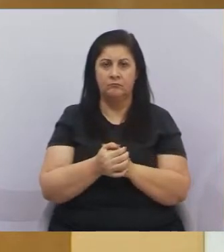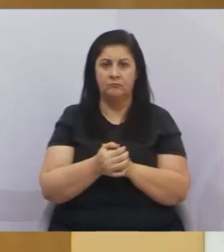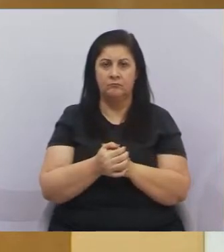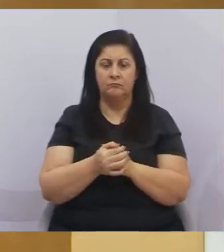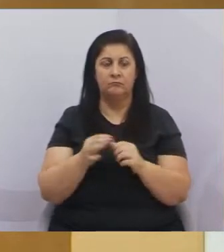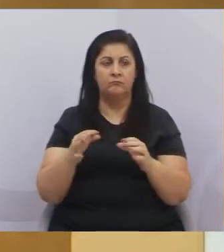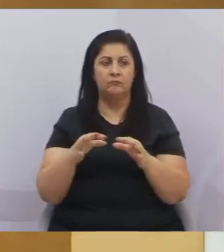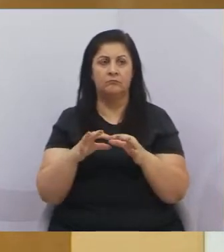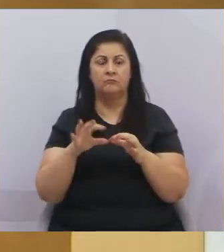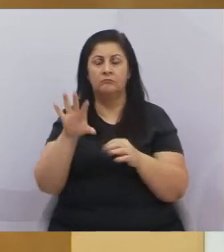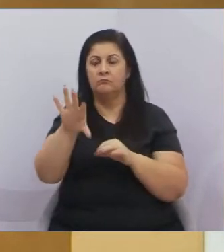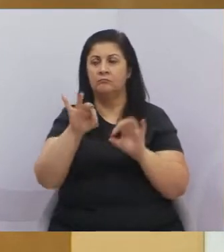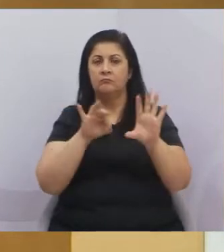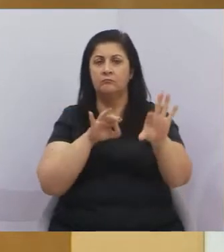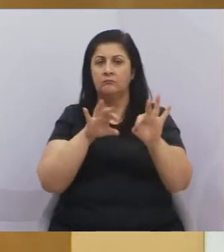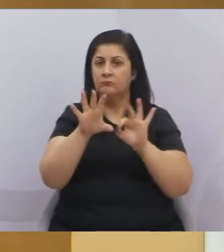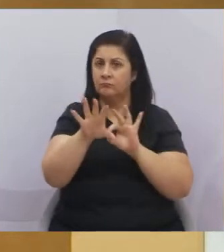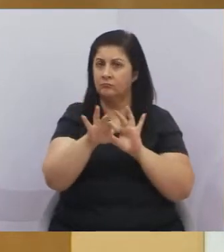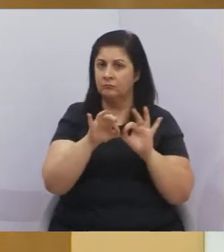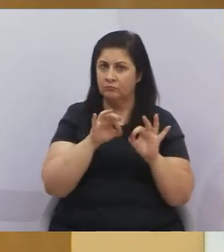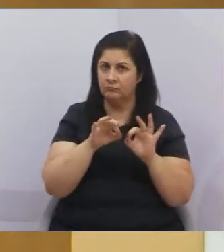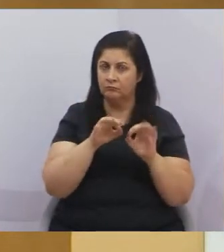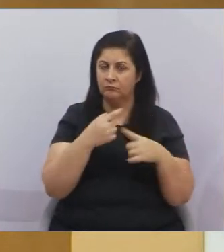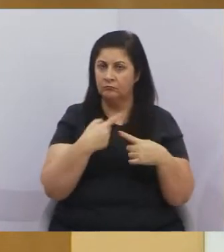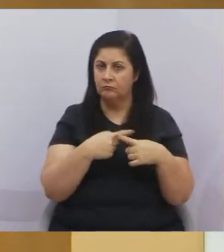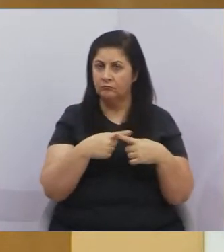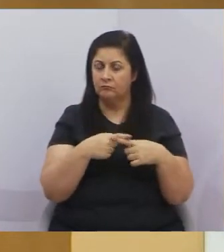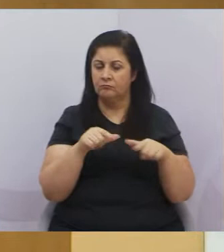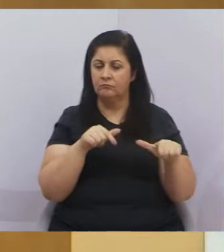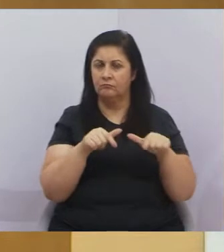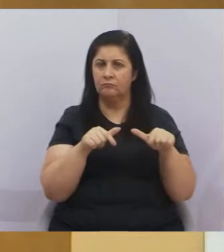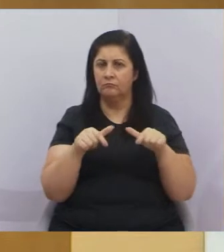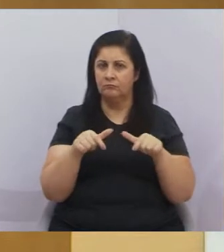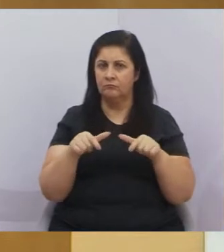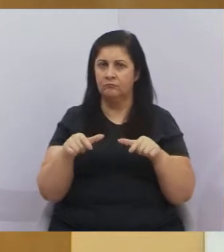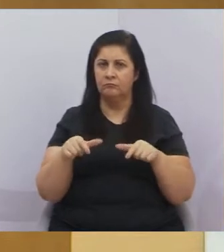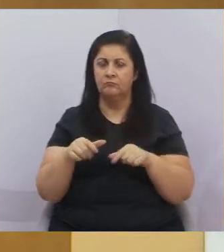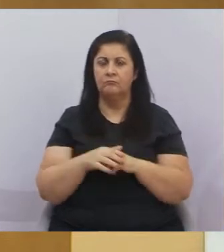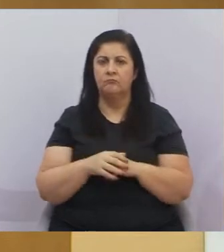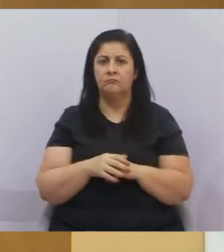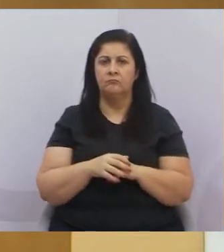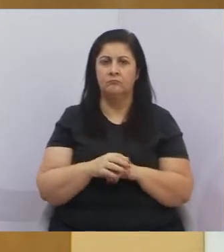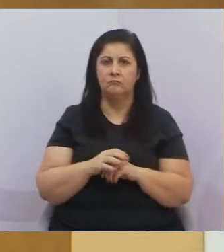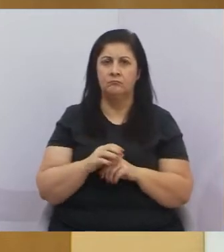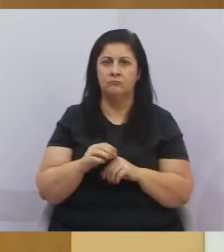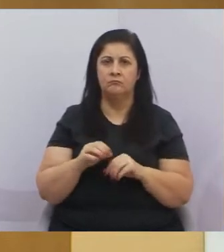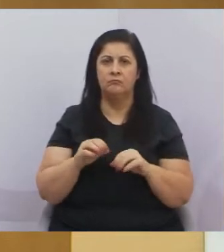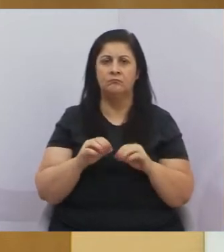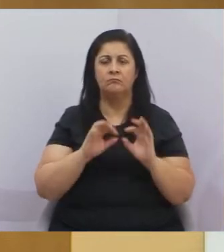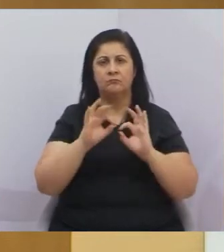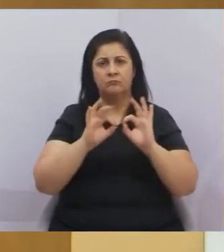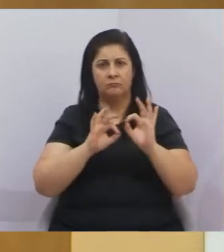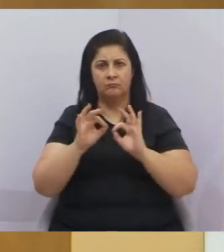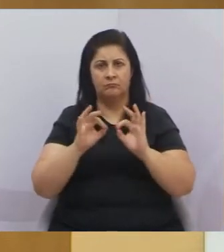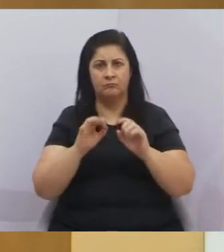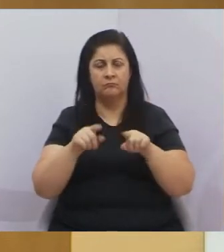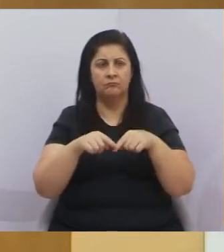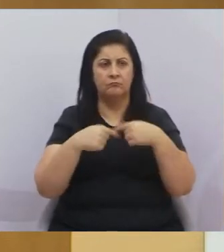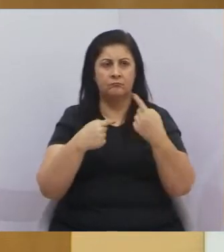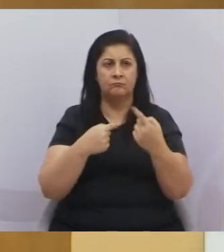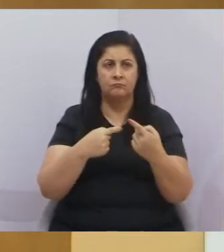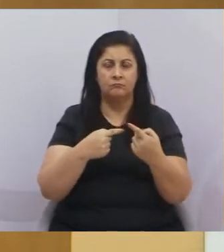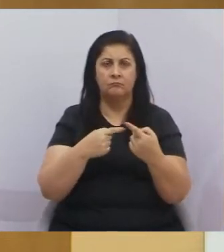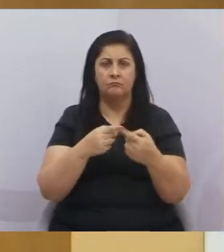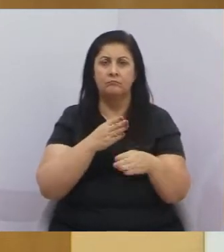escolhidas pelas suas respectivas organizações, qualificando as representações e, consequentemente, a